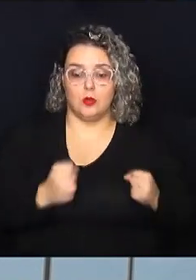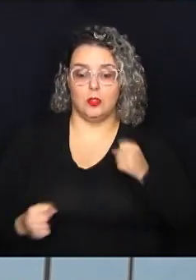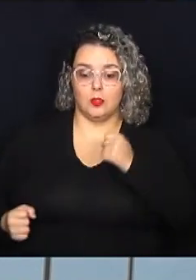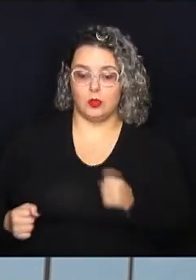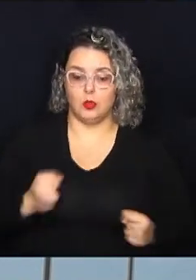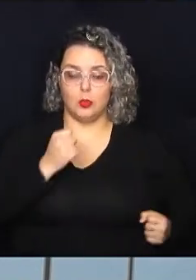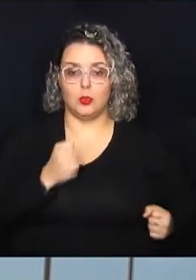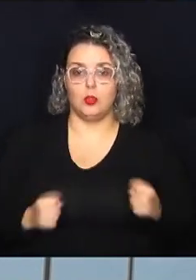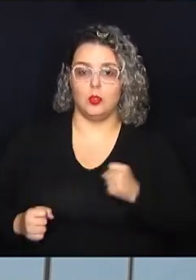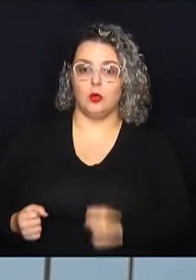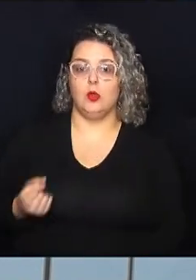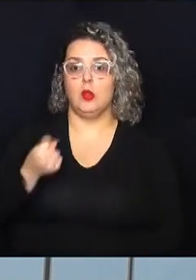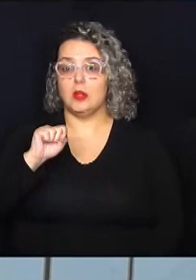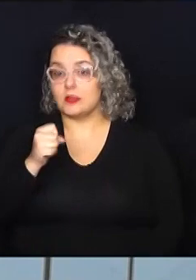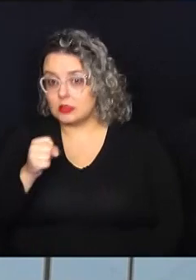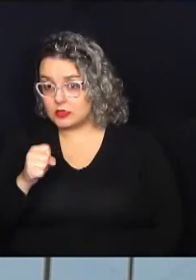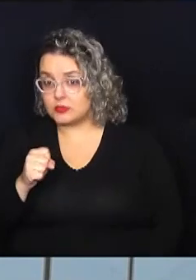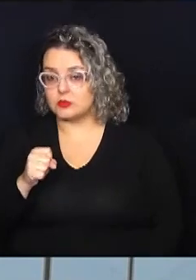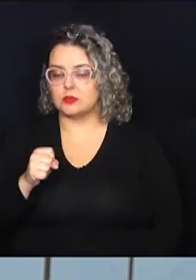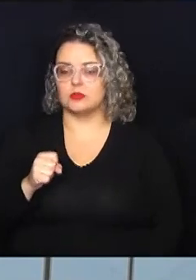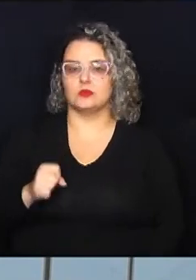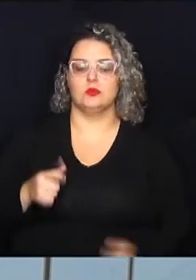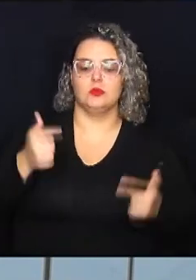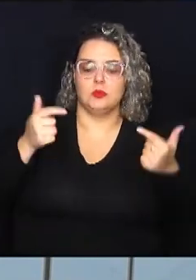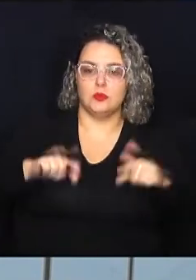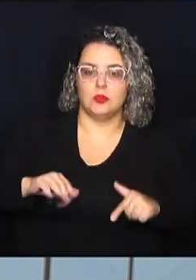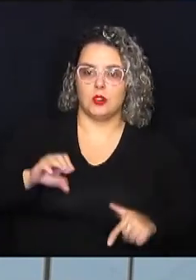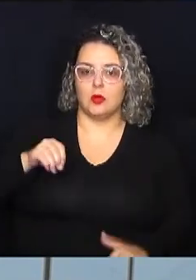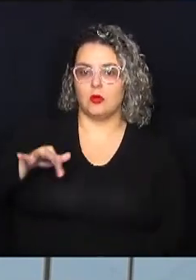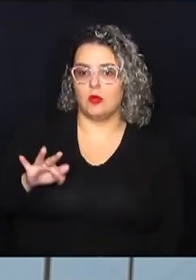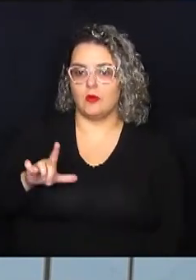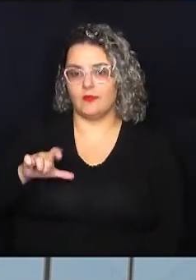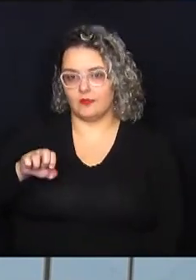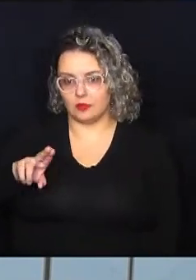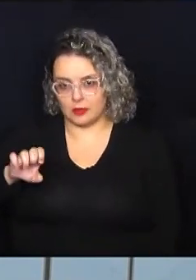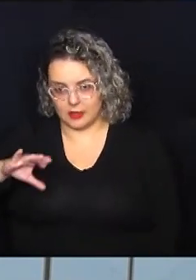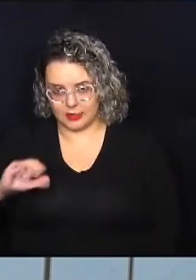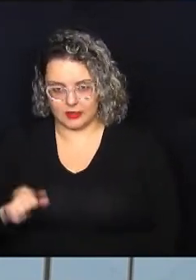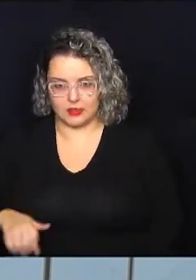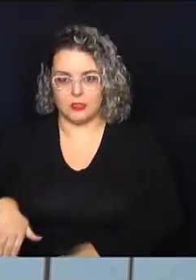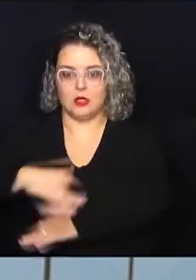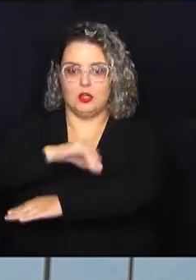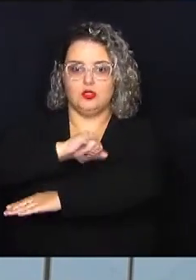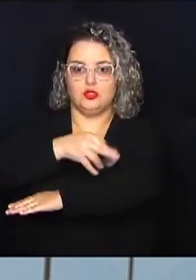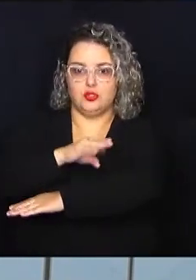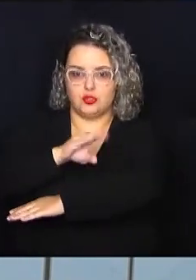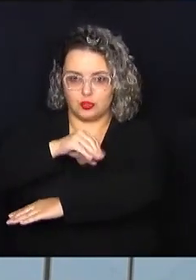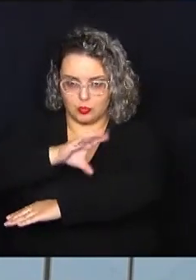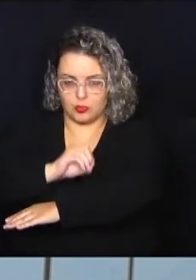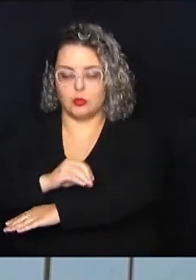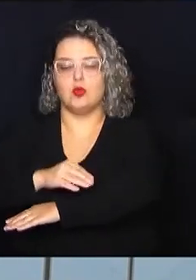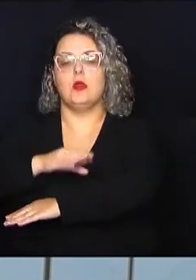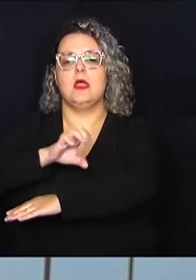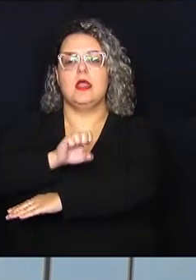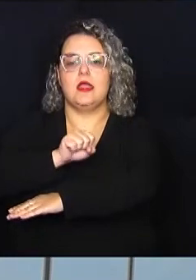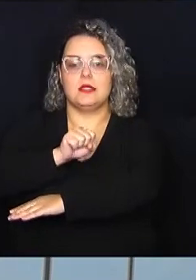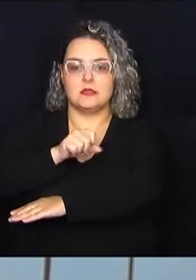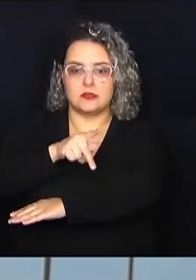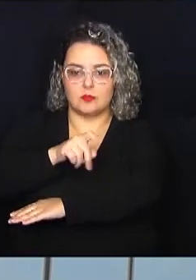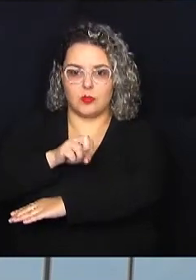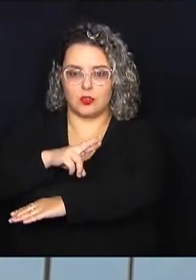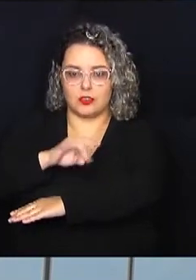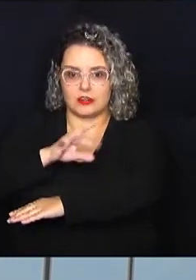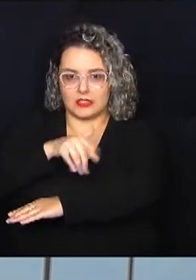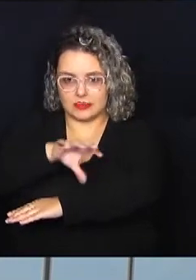prevista para as 8 horas do espaço na confluência das ruas Jumbo exportação hérculos e Electra